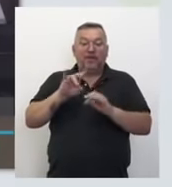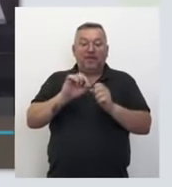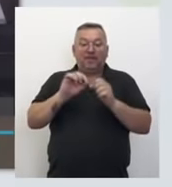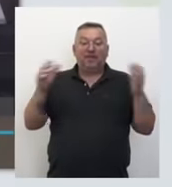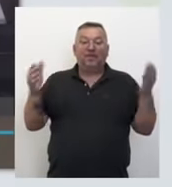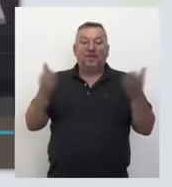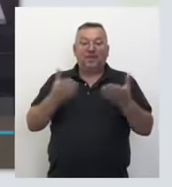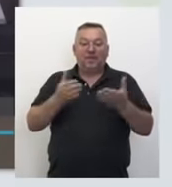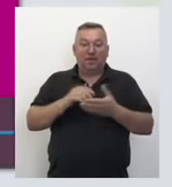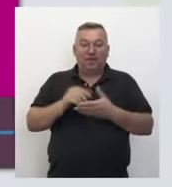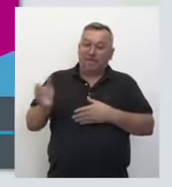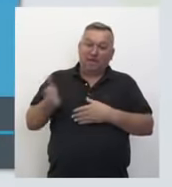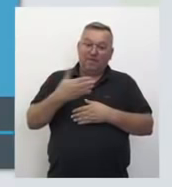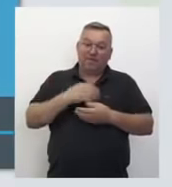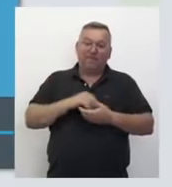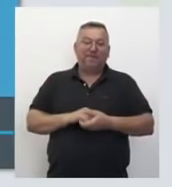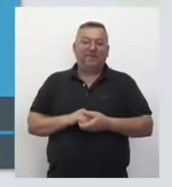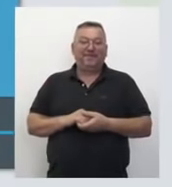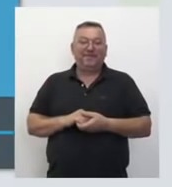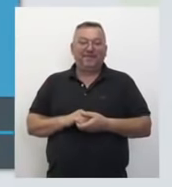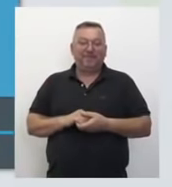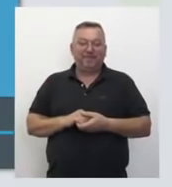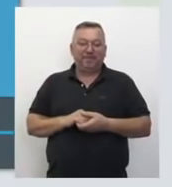desenvolver. Vamos lá?